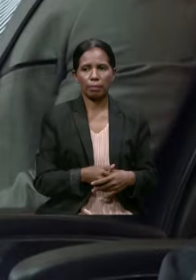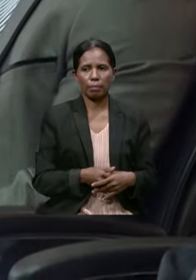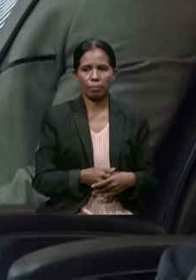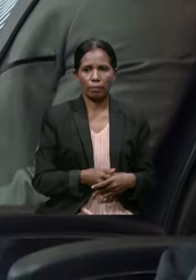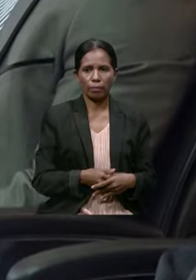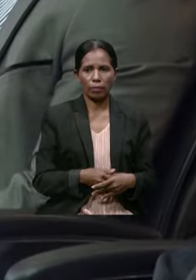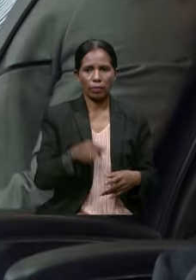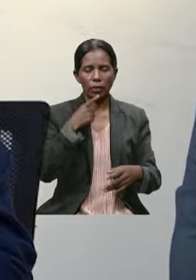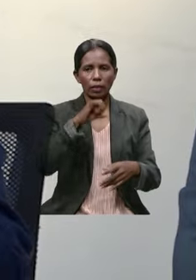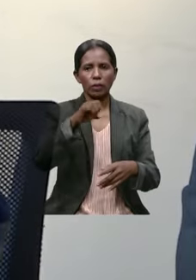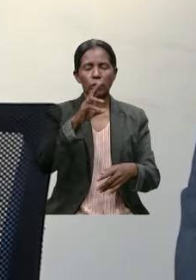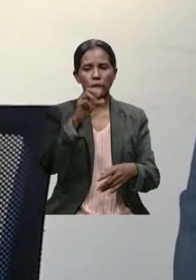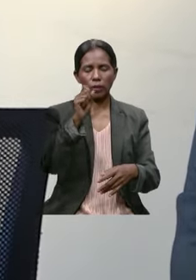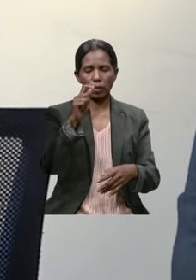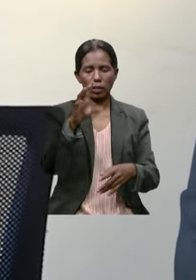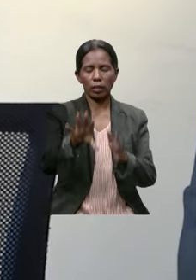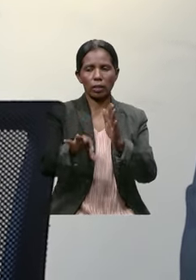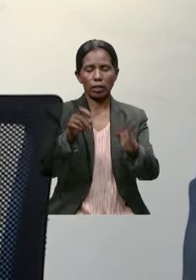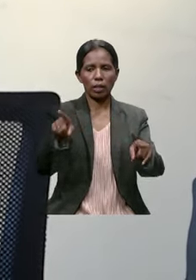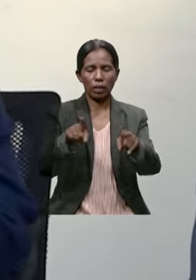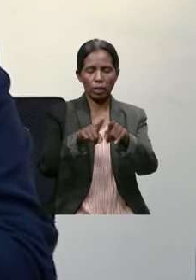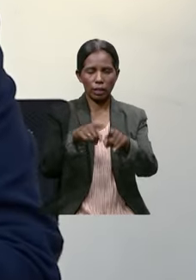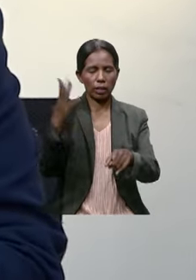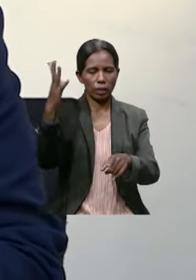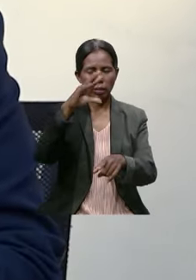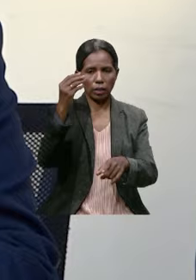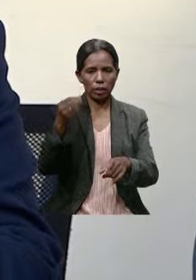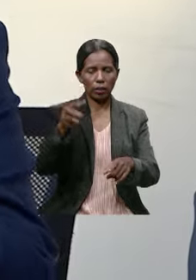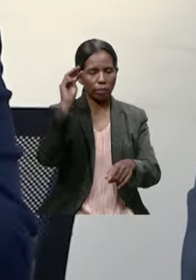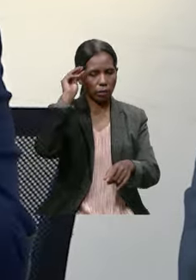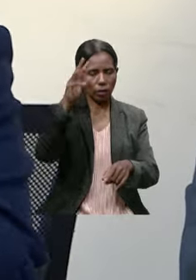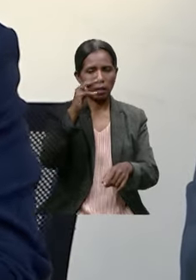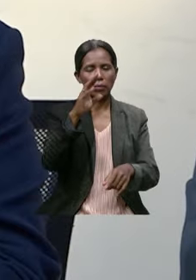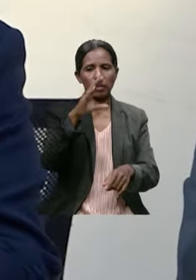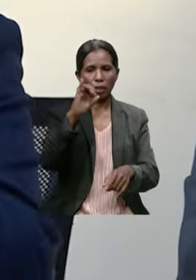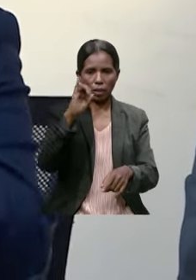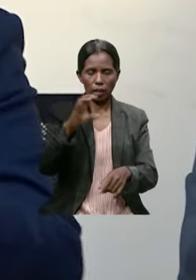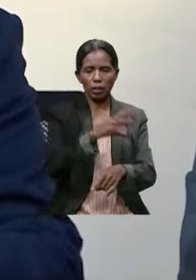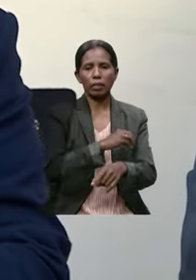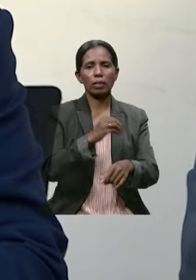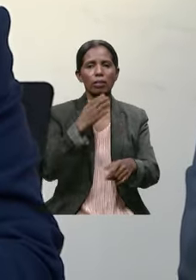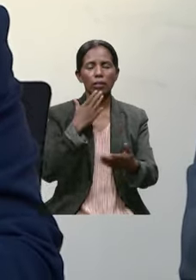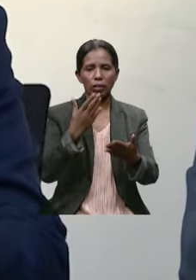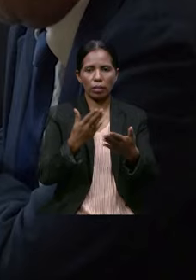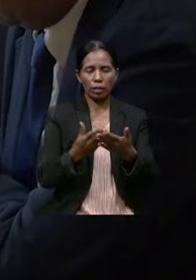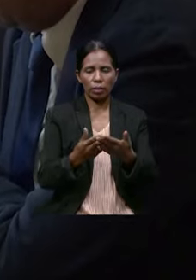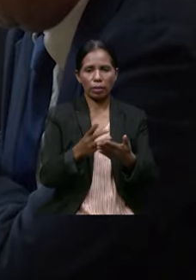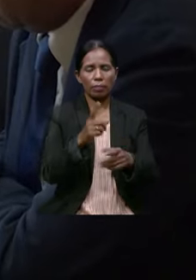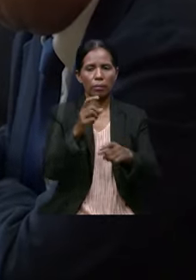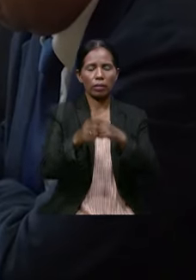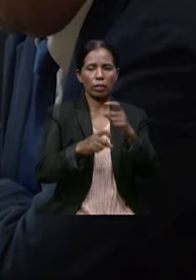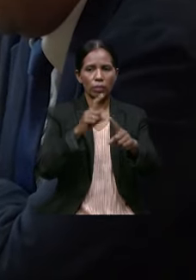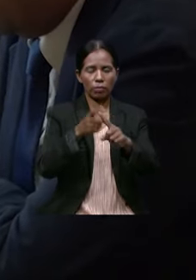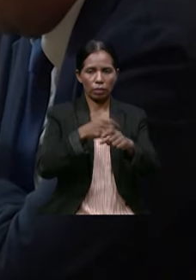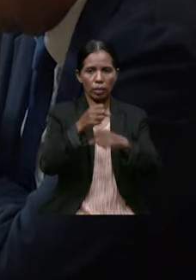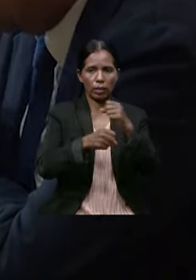Apolo Justino da Silva hetang nomeasam nudar adidu iha Jakarta usi ministro komersi industria no ministro nego estrangeru iha inisiu tinang ne.